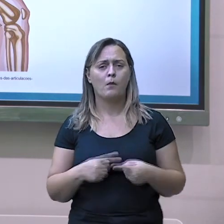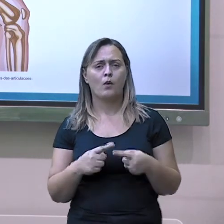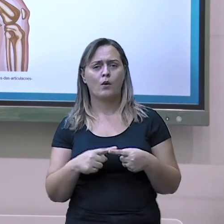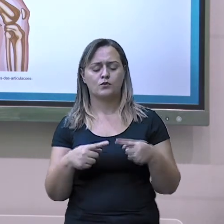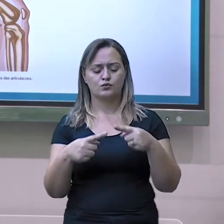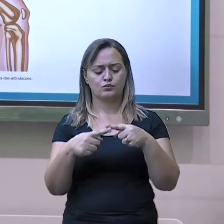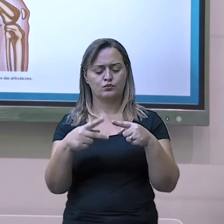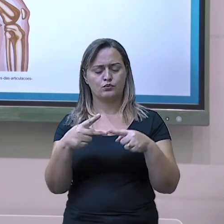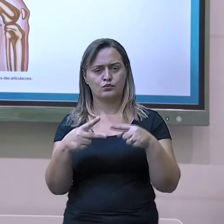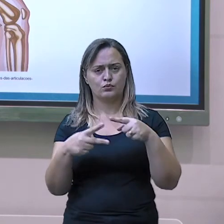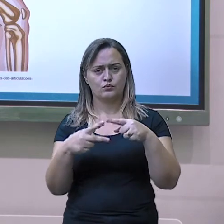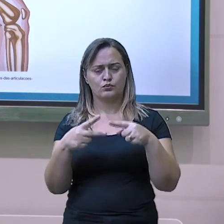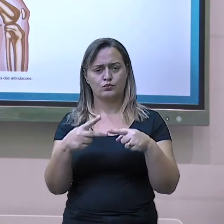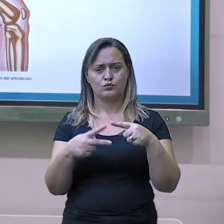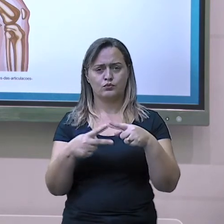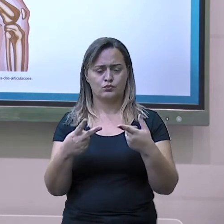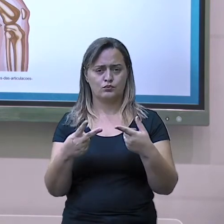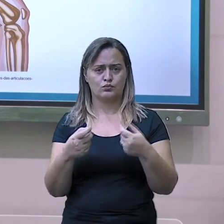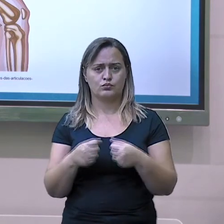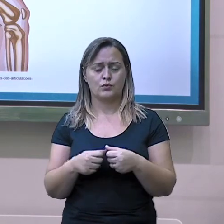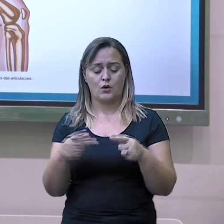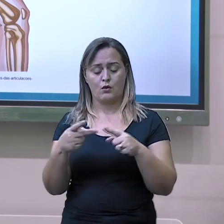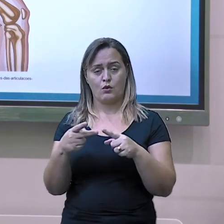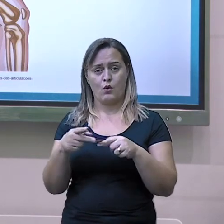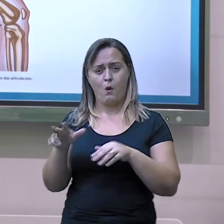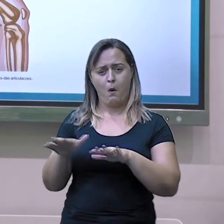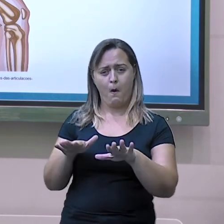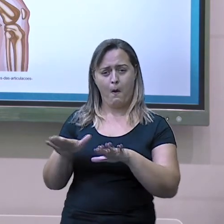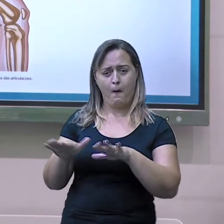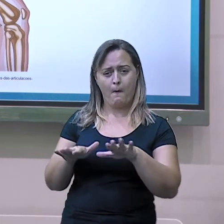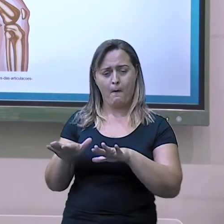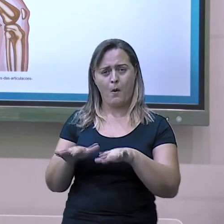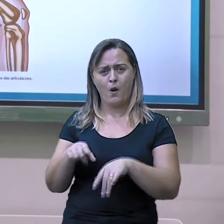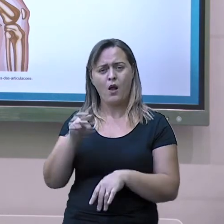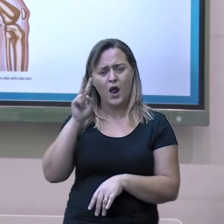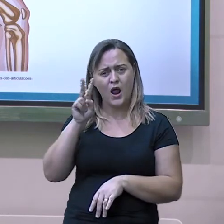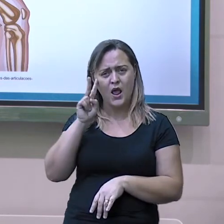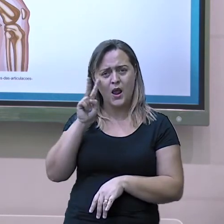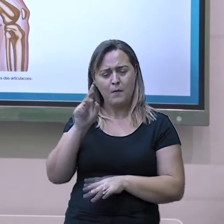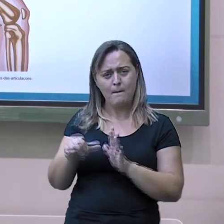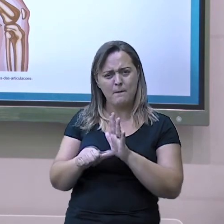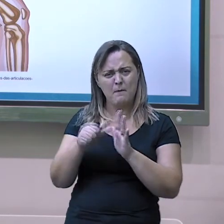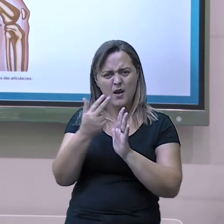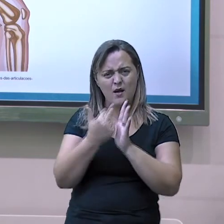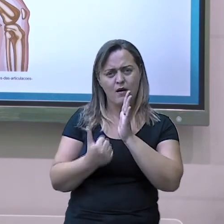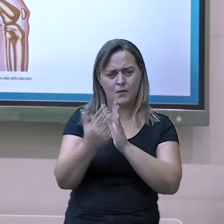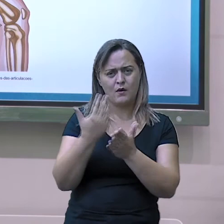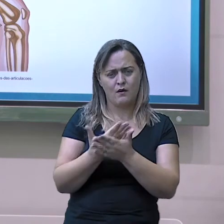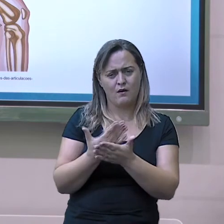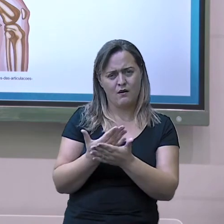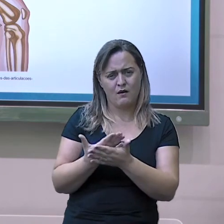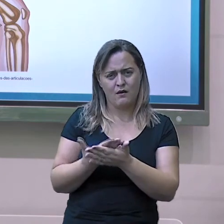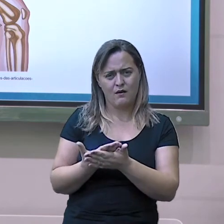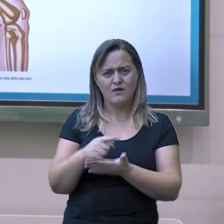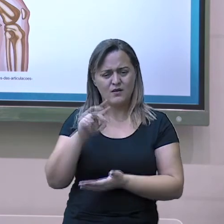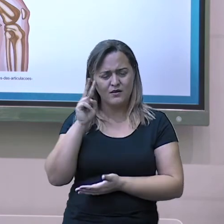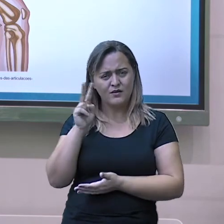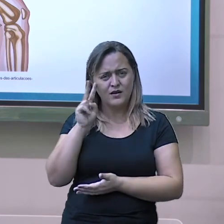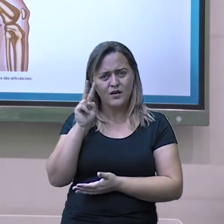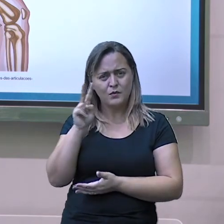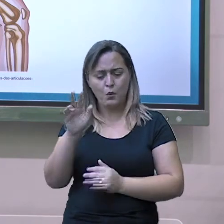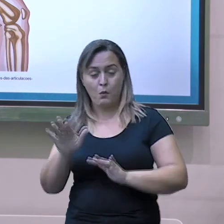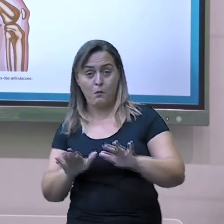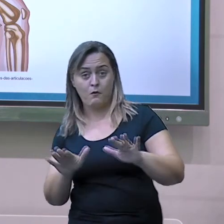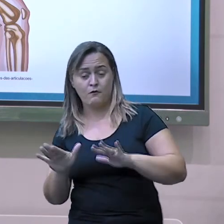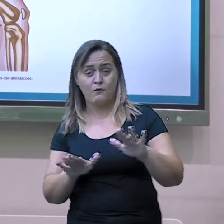dessas articulações móveis, você se lembra lá da primeira imagem da nossa aula, logo após o título? Os